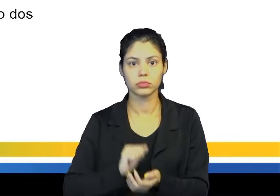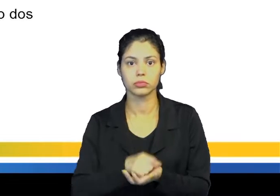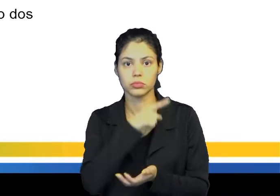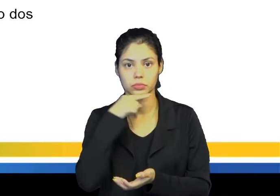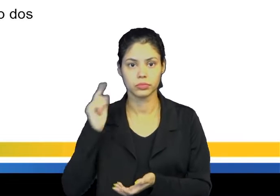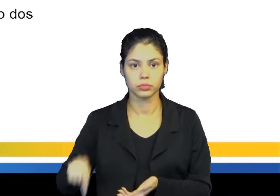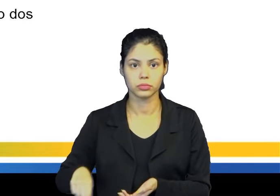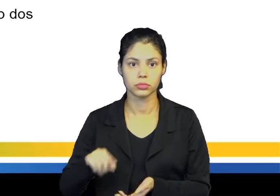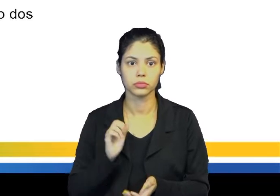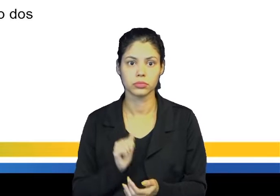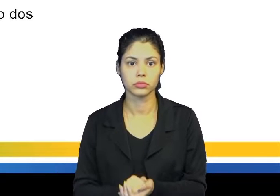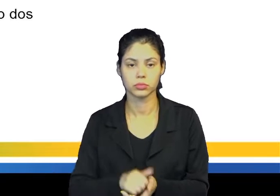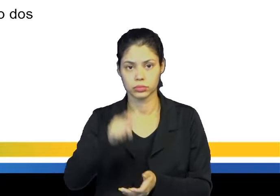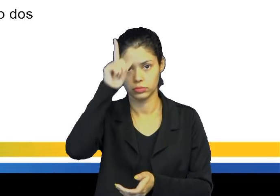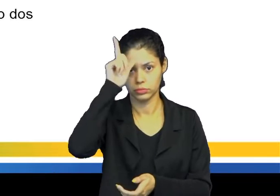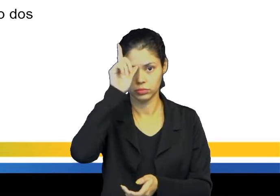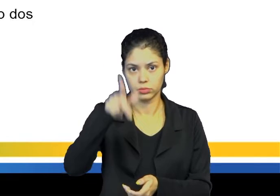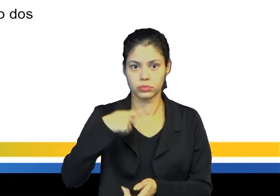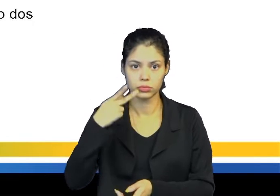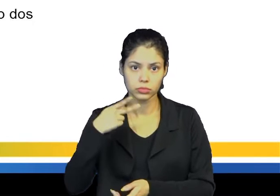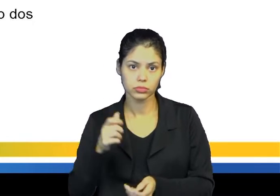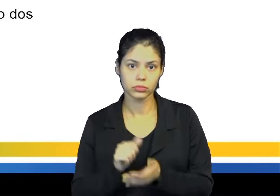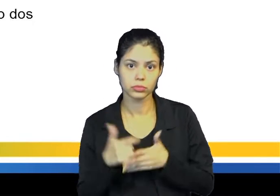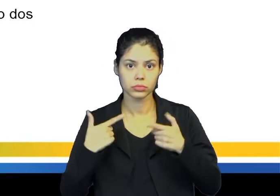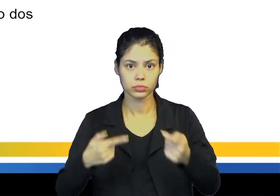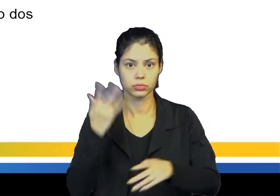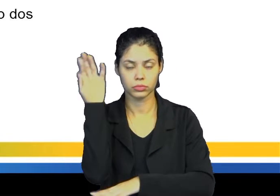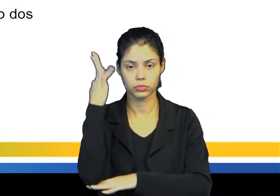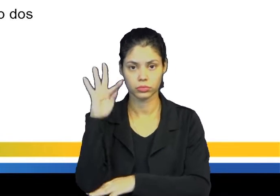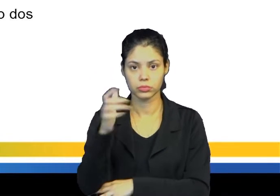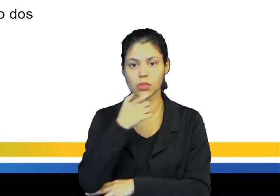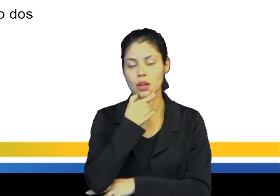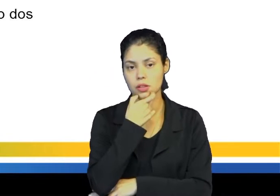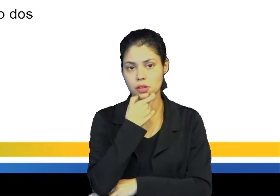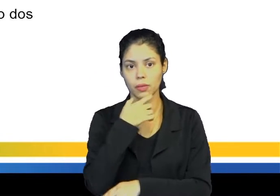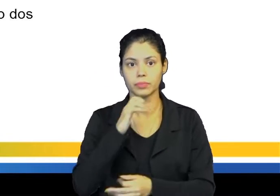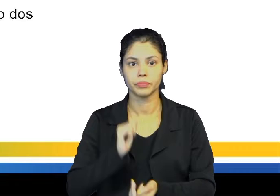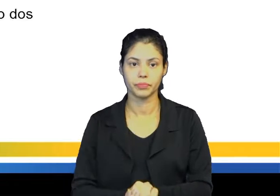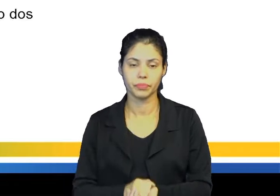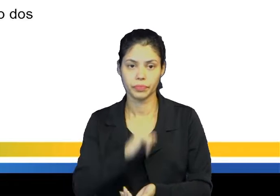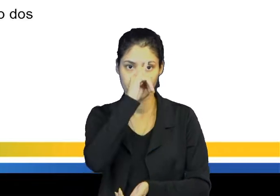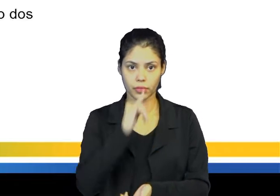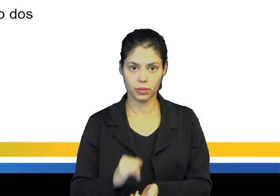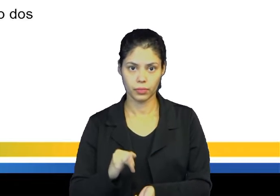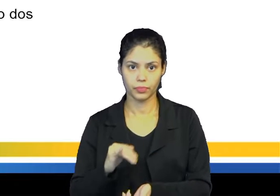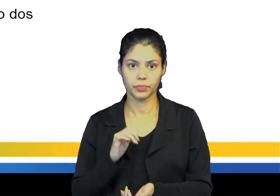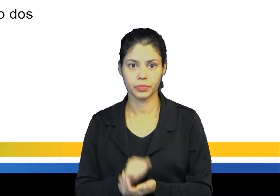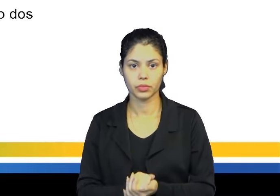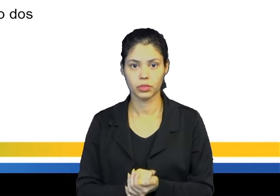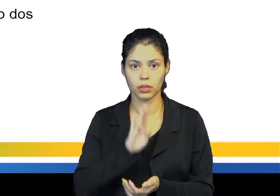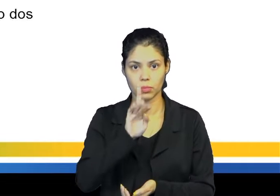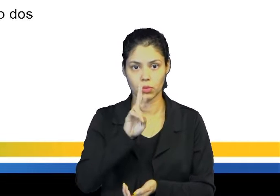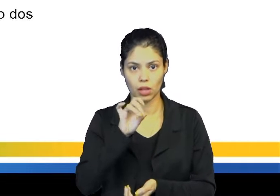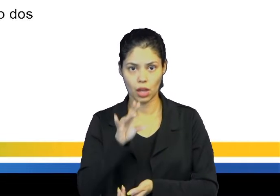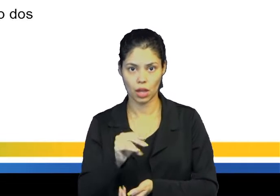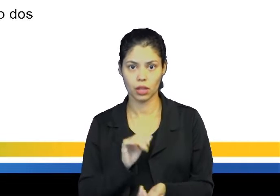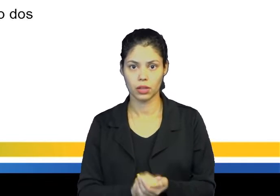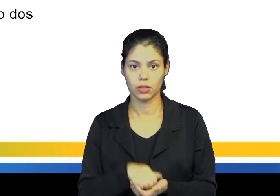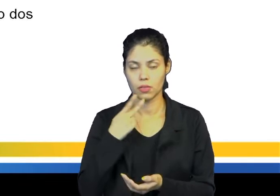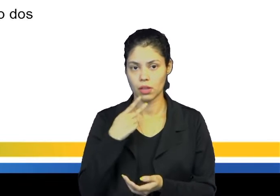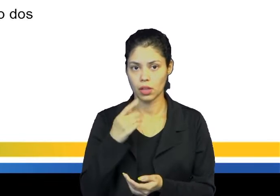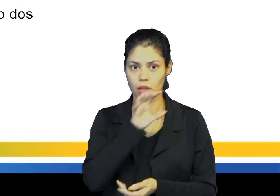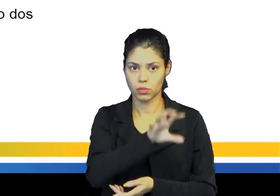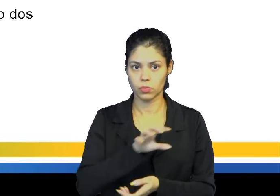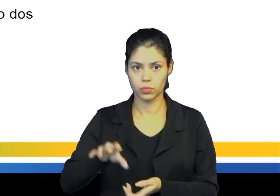na Tríplice Entente. A Alemanha declarou guerra à França e à Inglaterra. o Império Otomano e a Bulgária, com